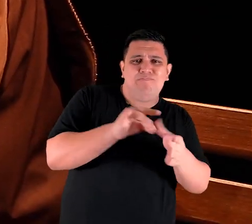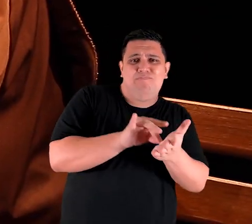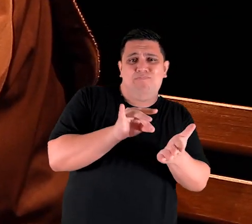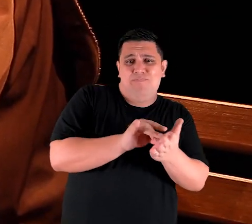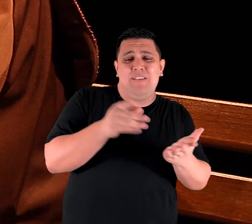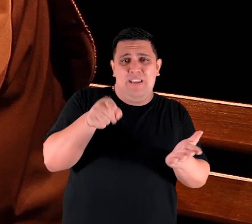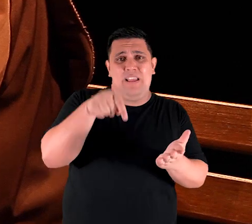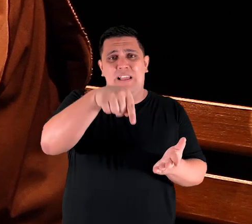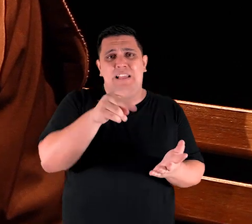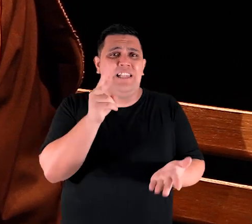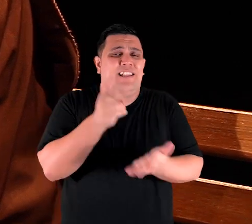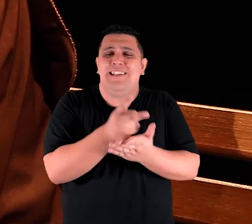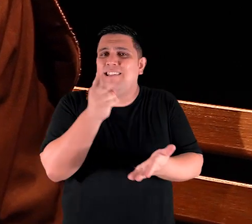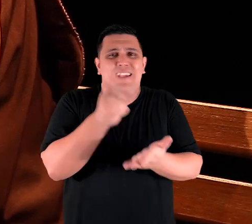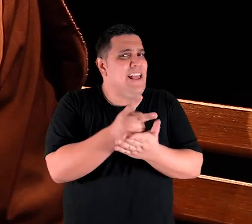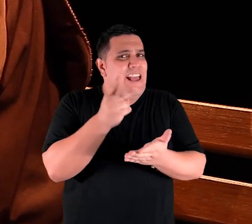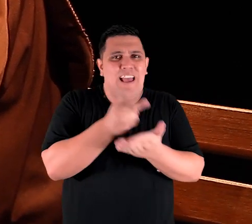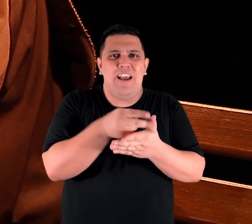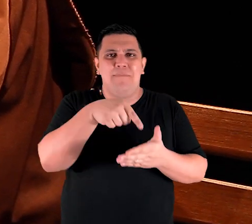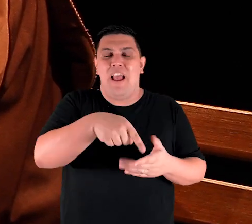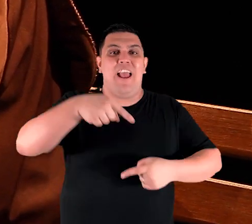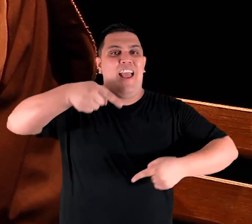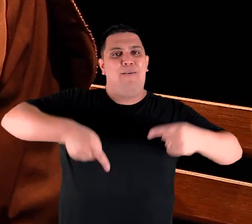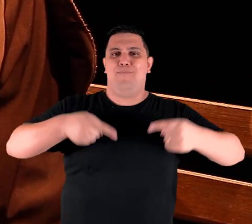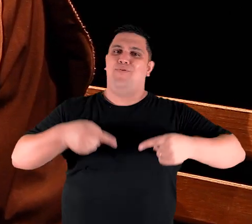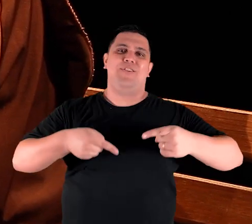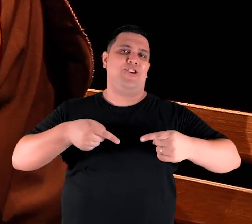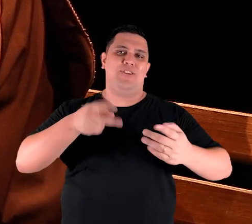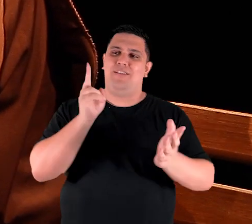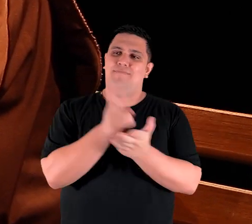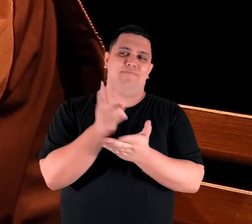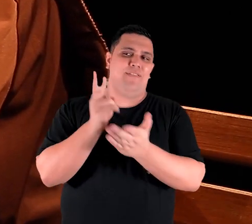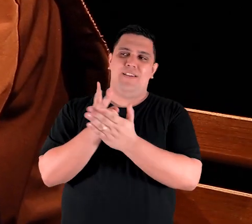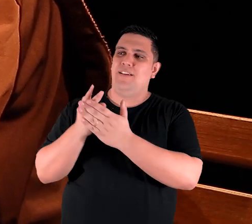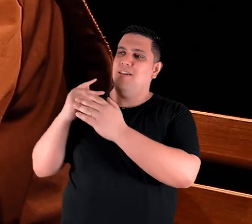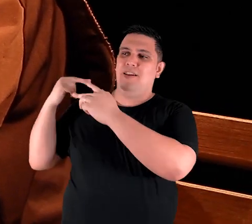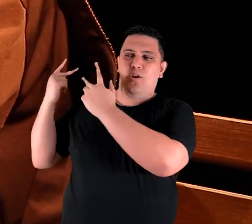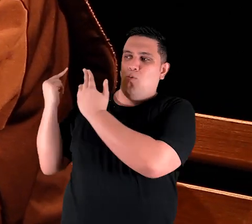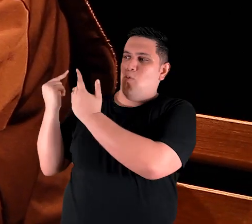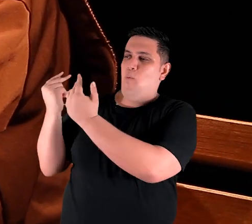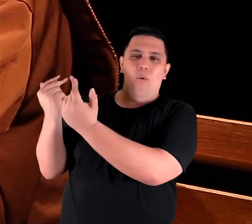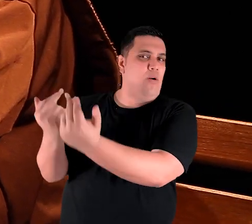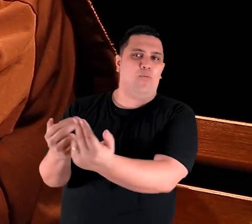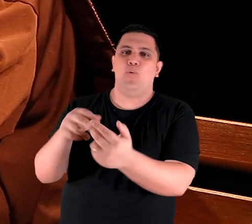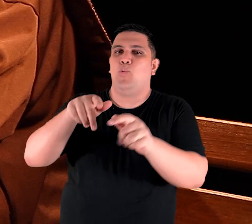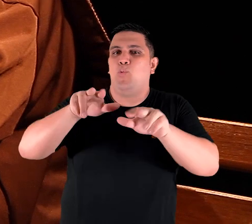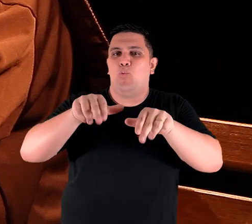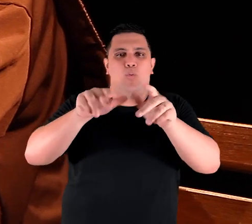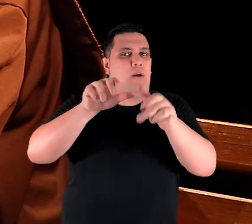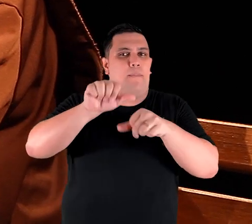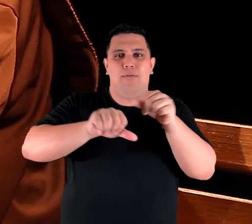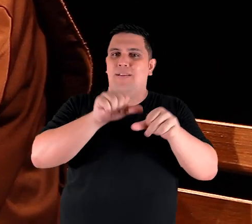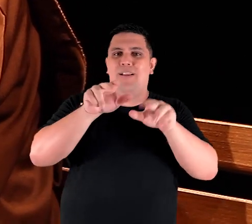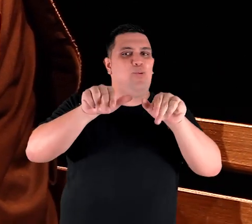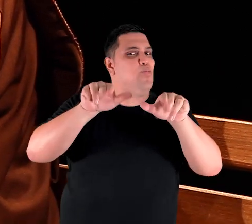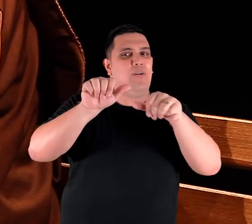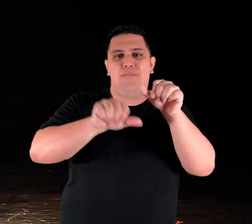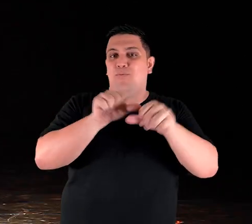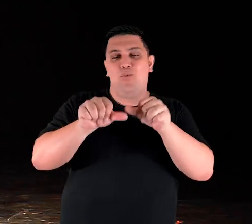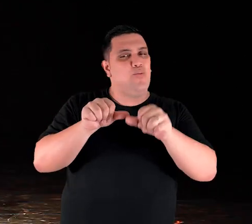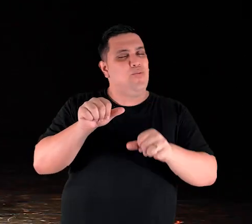Isso sempre foi a política. Nunca mudou, nem nunca mudará.